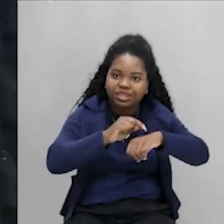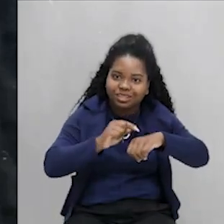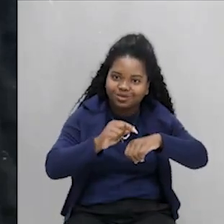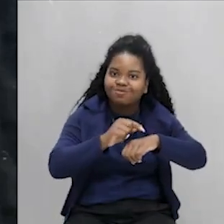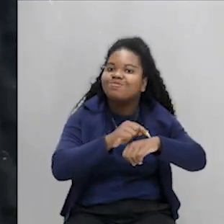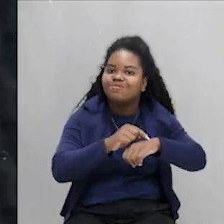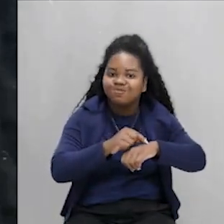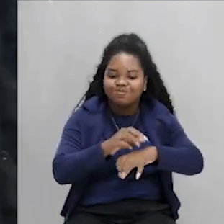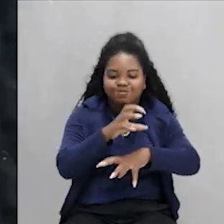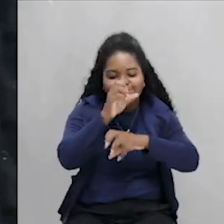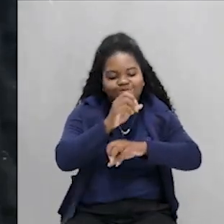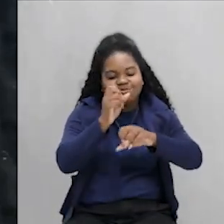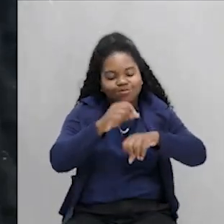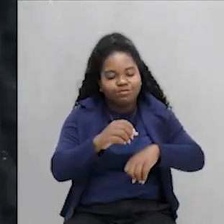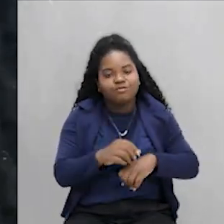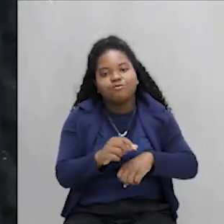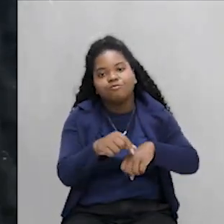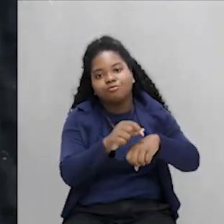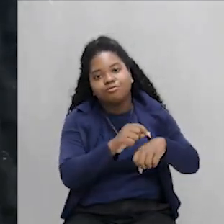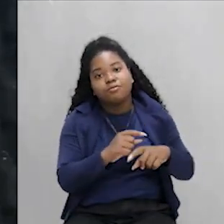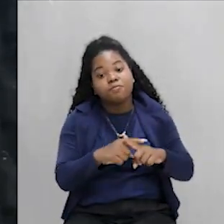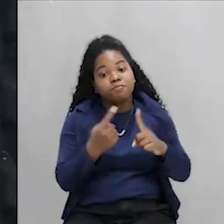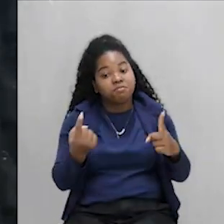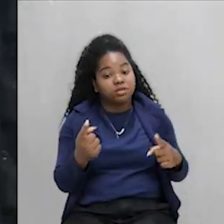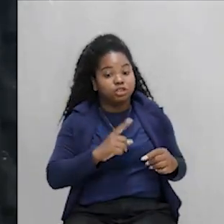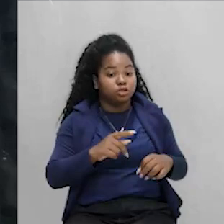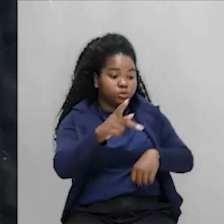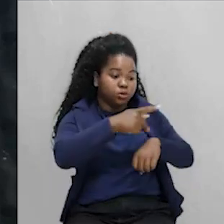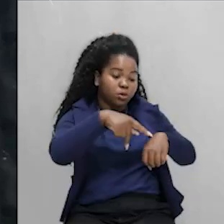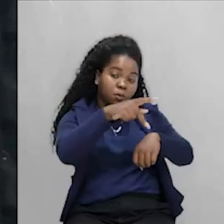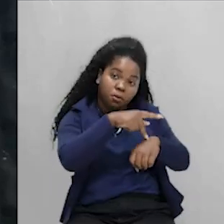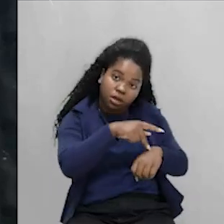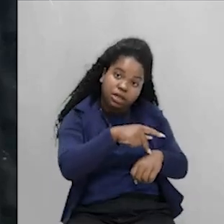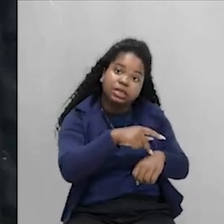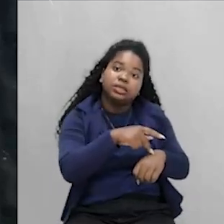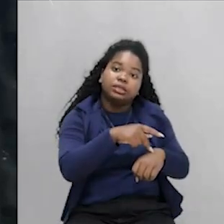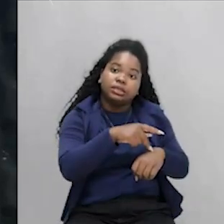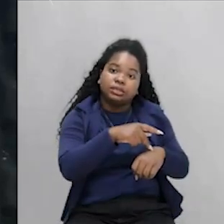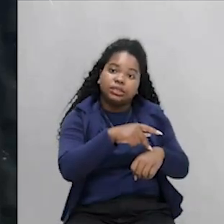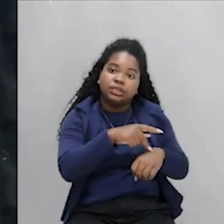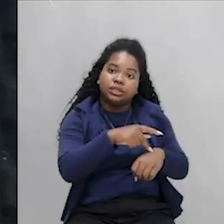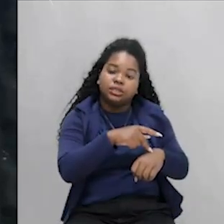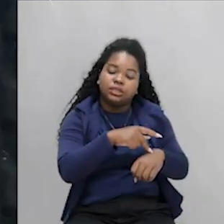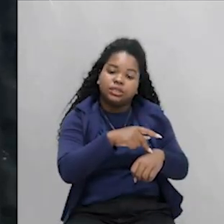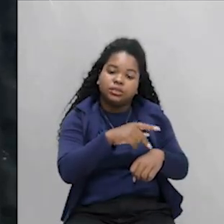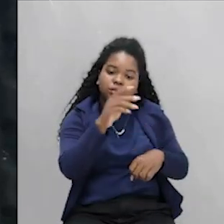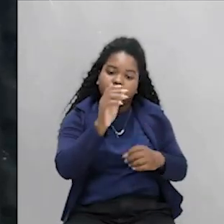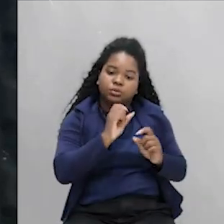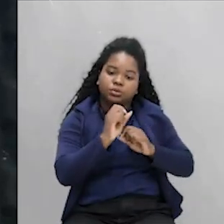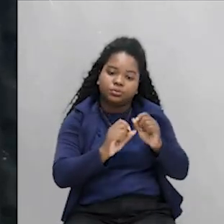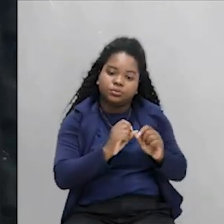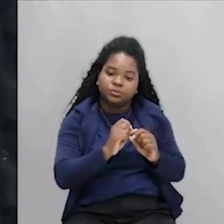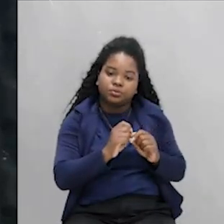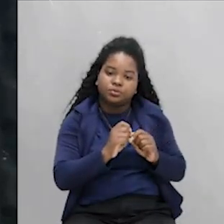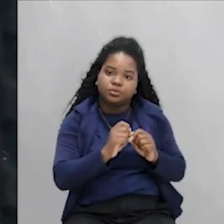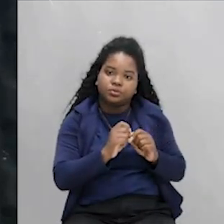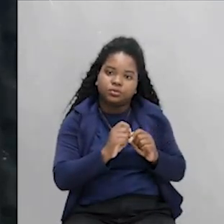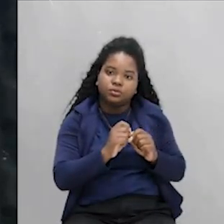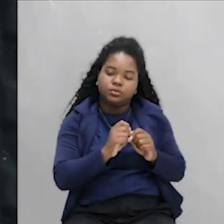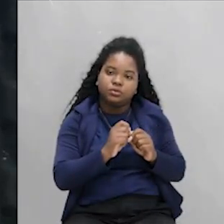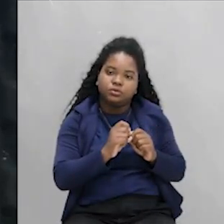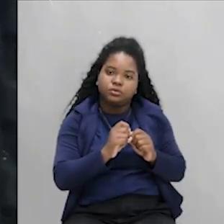Sabor Morango só que nós moramos num país né maior parte do nosso nosso nosso país